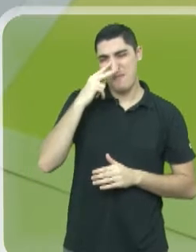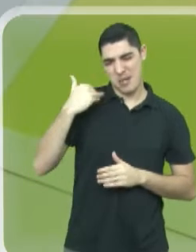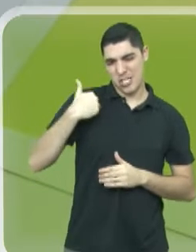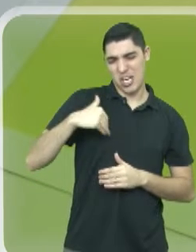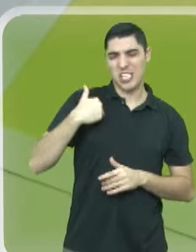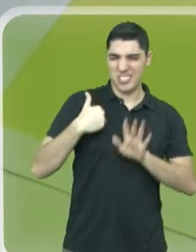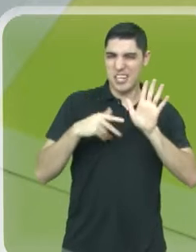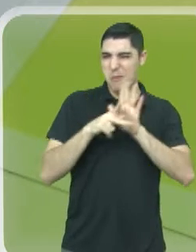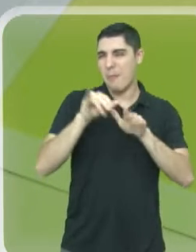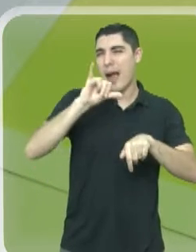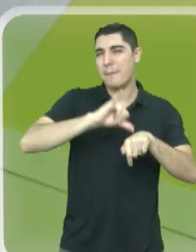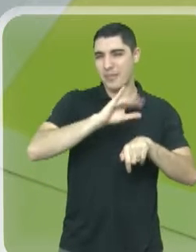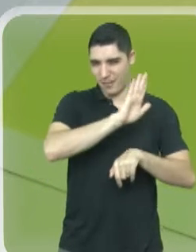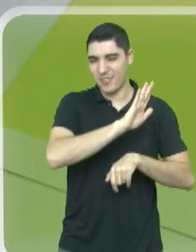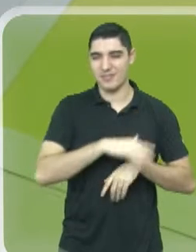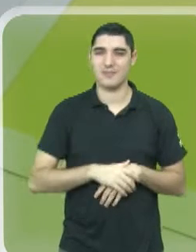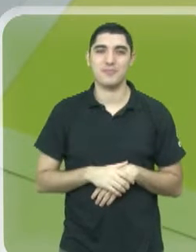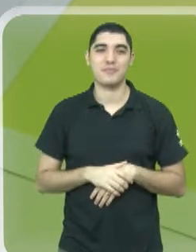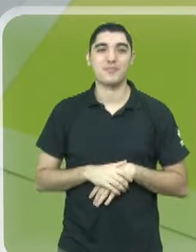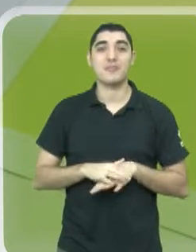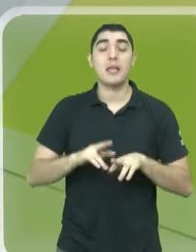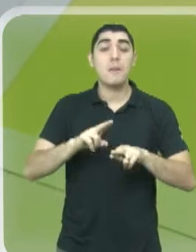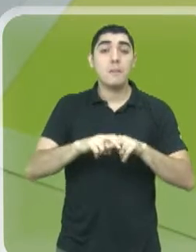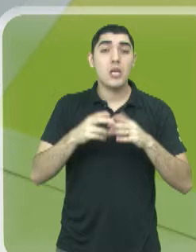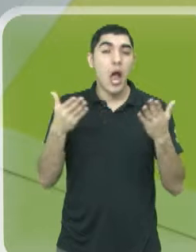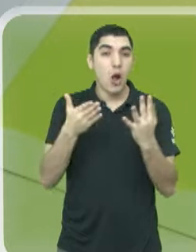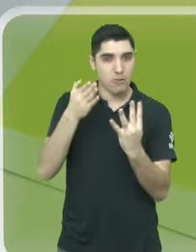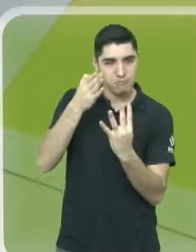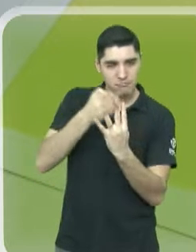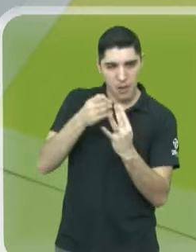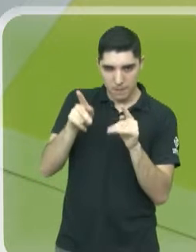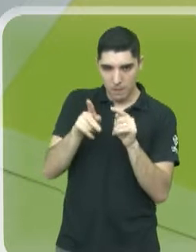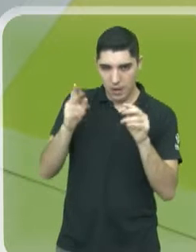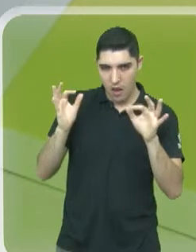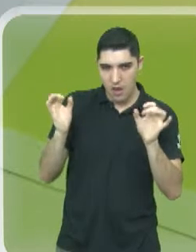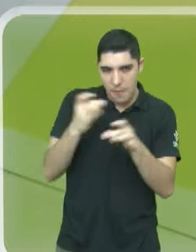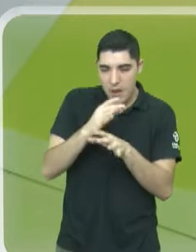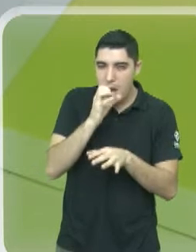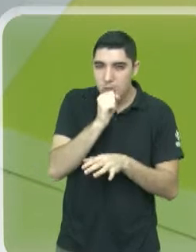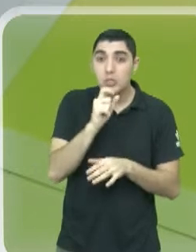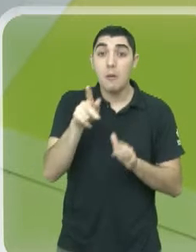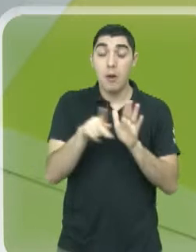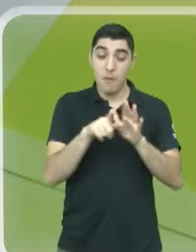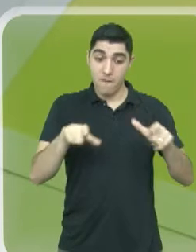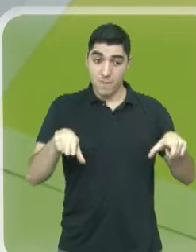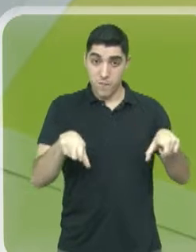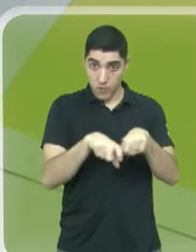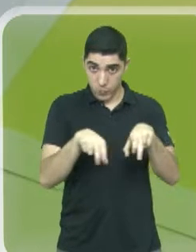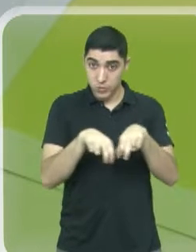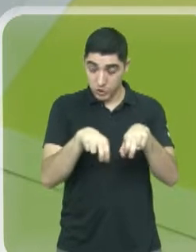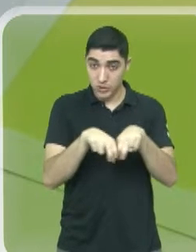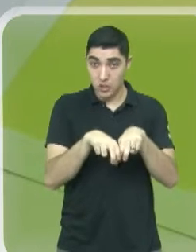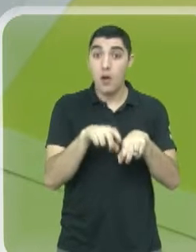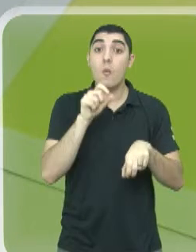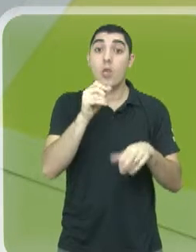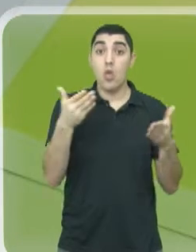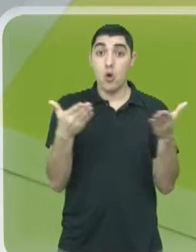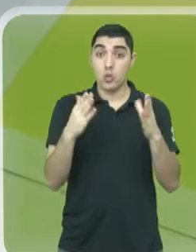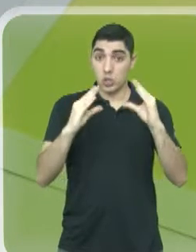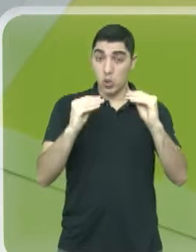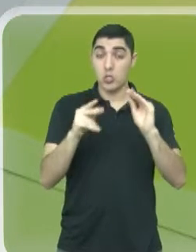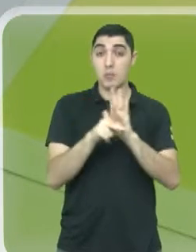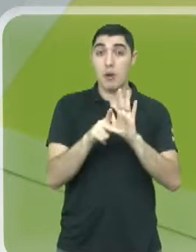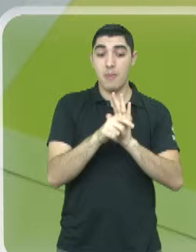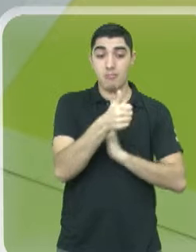mesmo. Só pra gente fechar esse primeiro bloco, meu caro Paulo, vamos falar da Liga Nacional de Futsal, porque hoje à noite São José entra em quadra pela